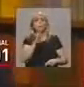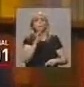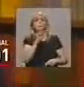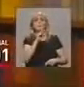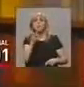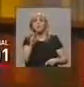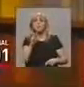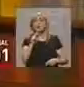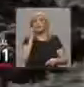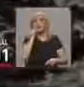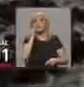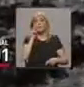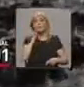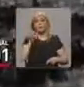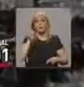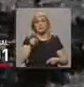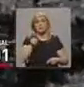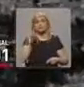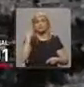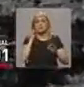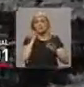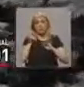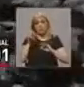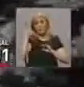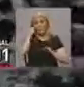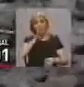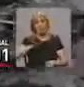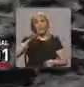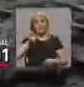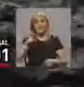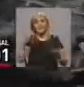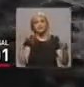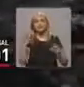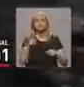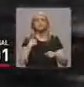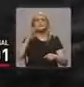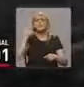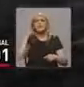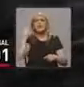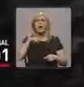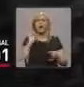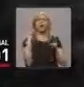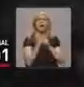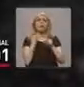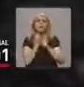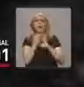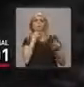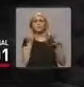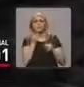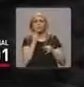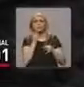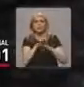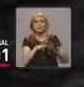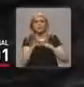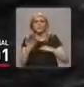até a cidade, quase até a cidade do Alentejo, e portanto eu sabia que havia coisas que eram insuportáveis.